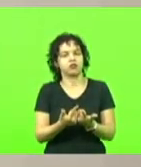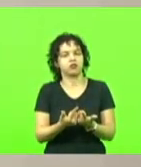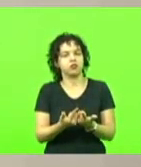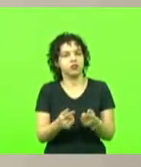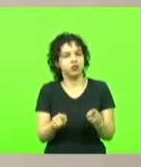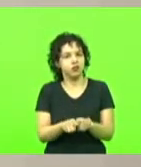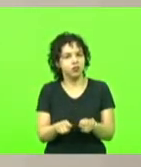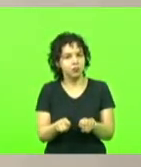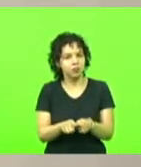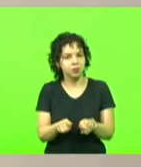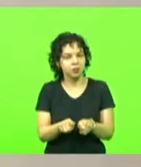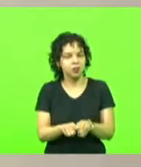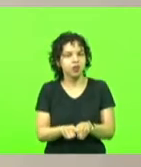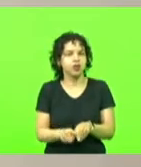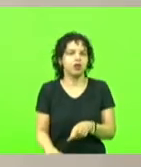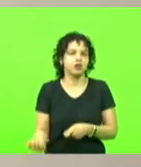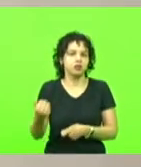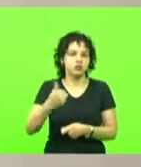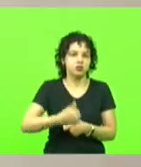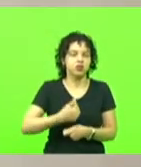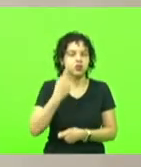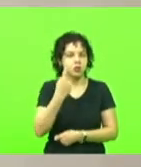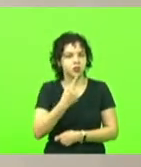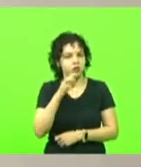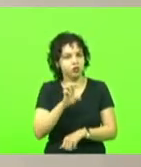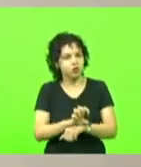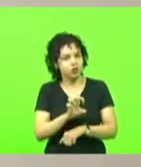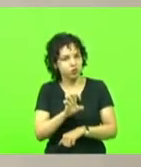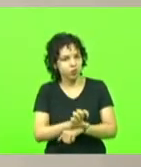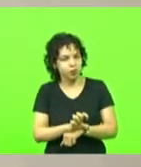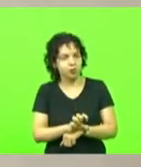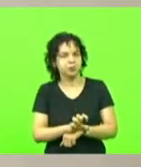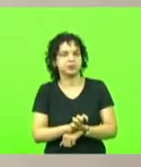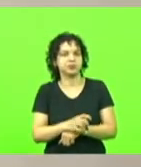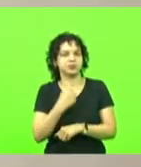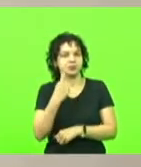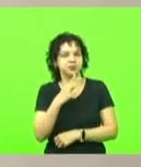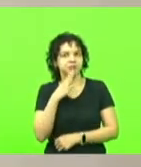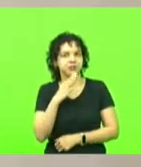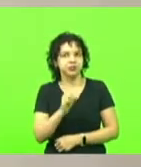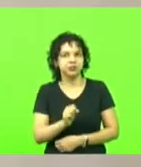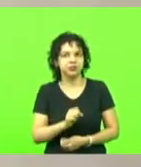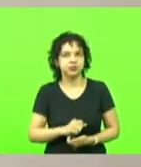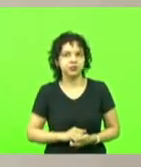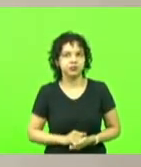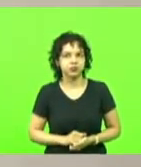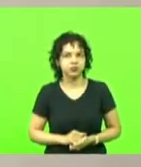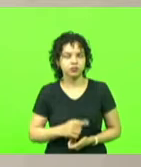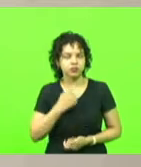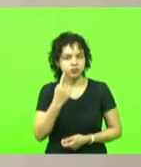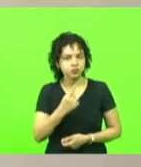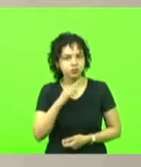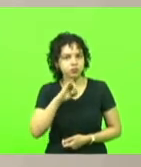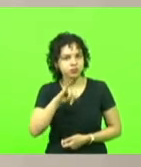assumi o cargo de parlamentar como deputado estadual, deputado Bruno, deputado Júlio